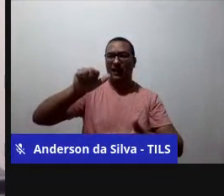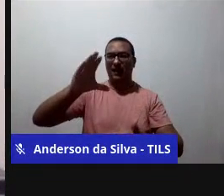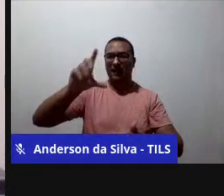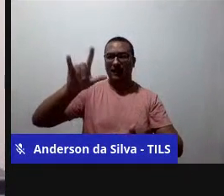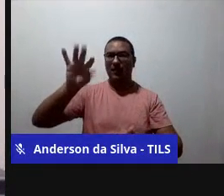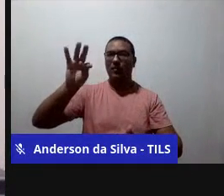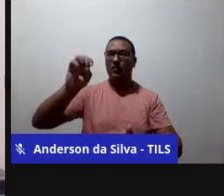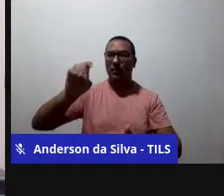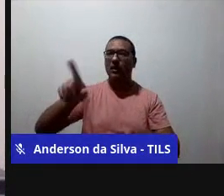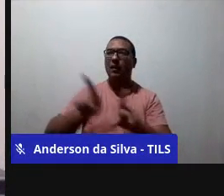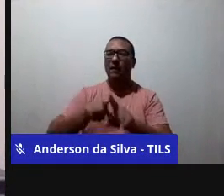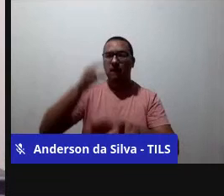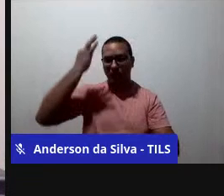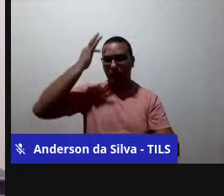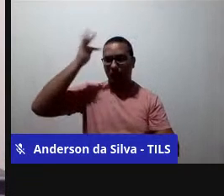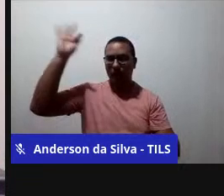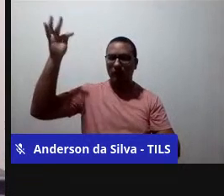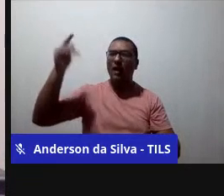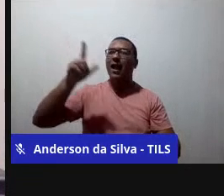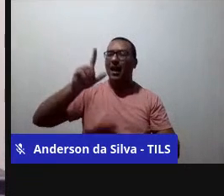favoritos. Eu sei que